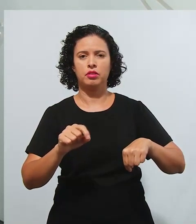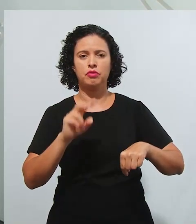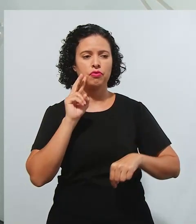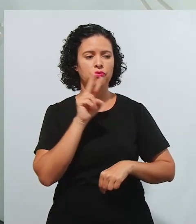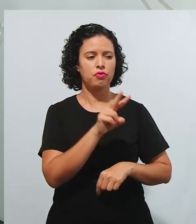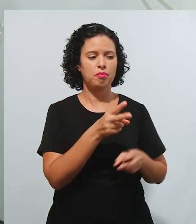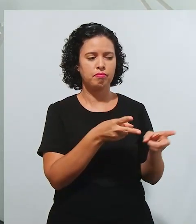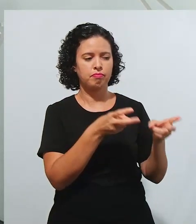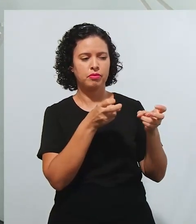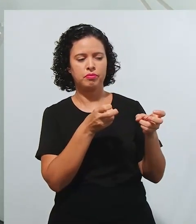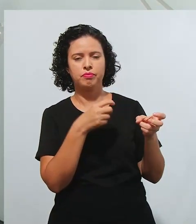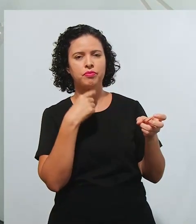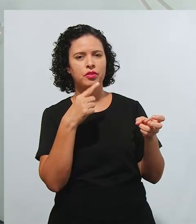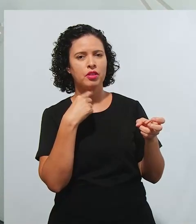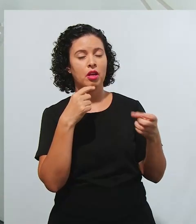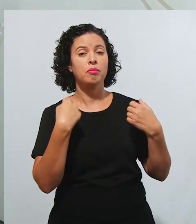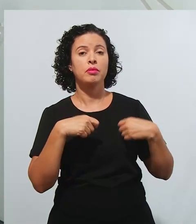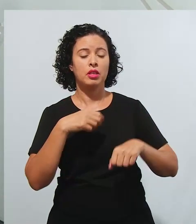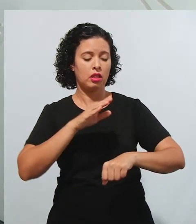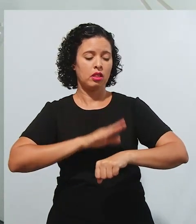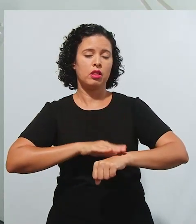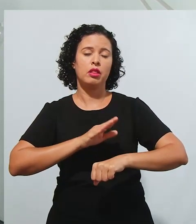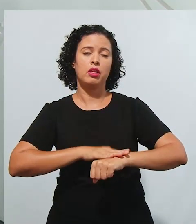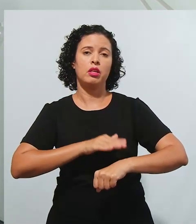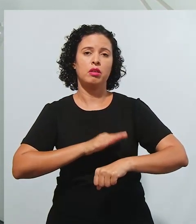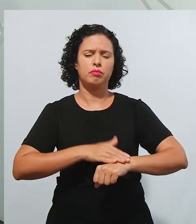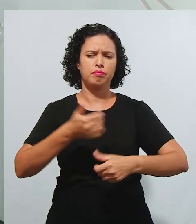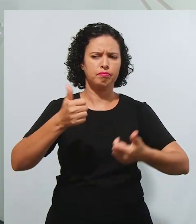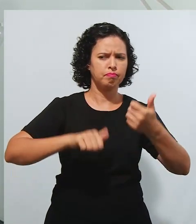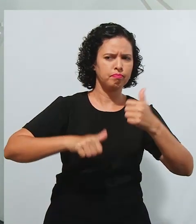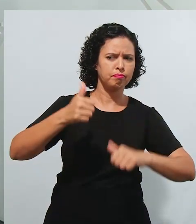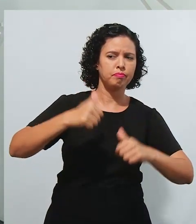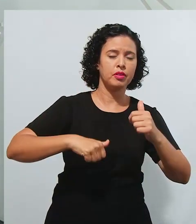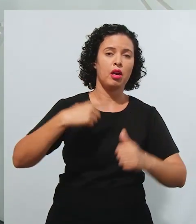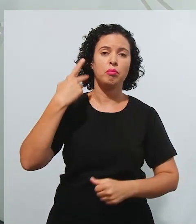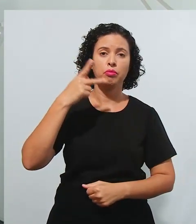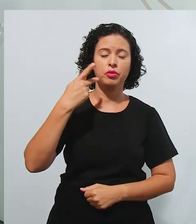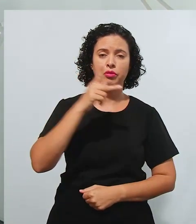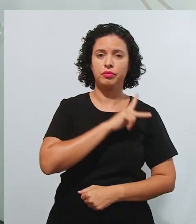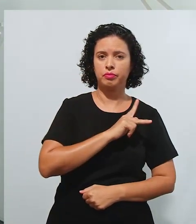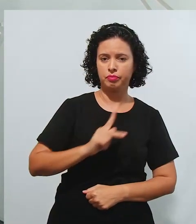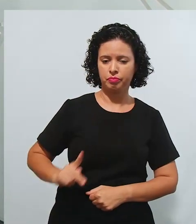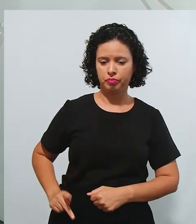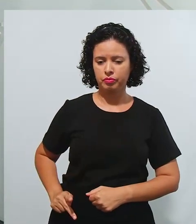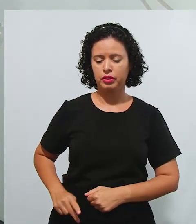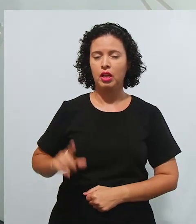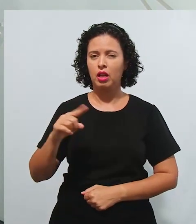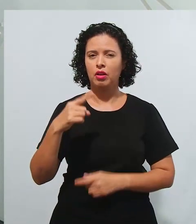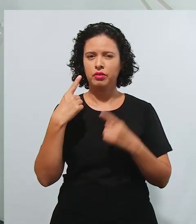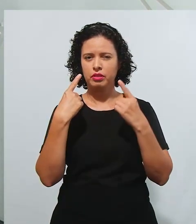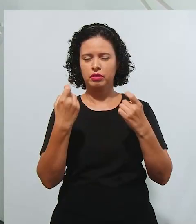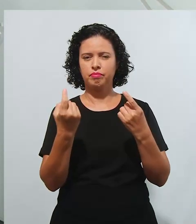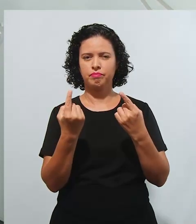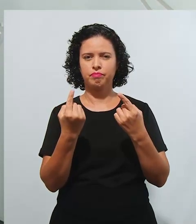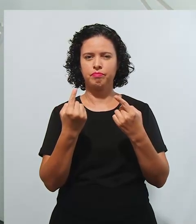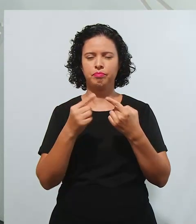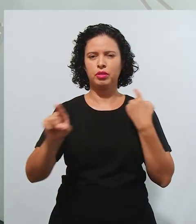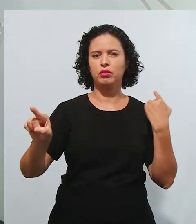é importante dar tempo para avaliar essa política pública. Isso é um interesse um pouco contraditório com os interesses de